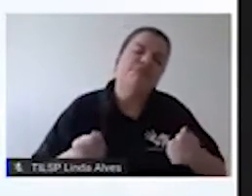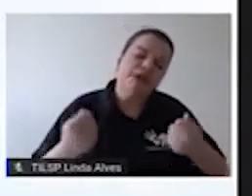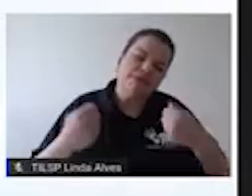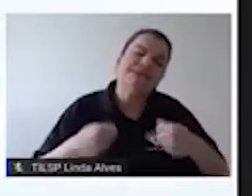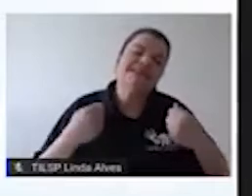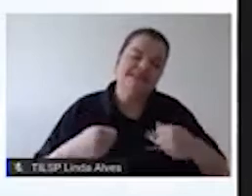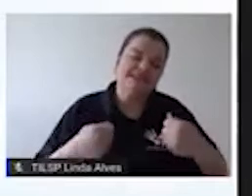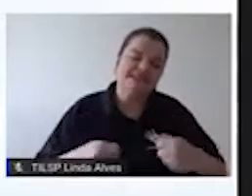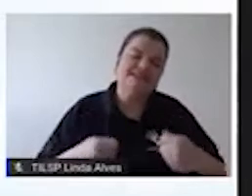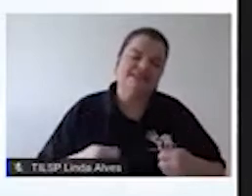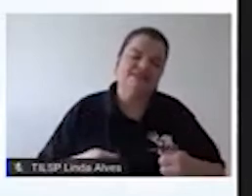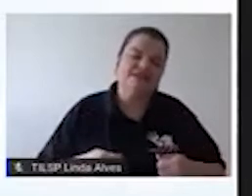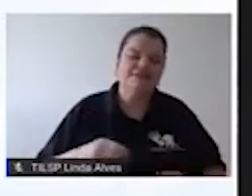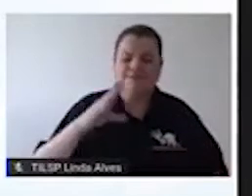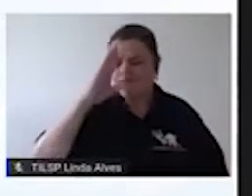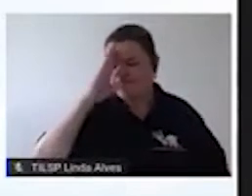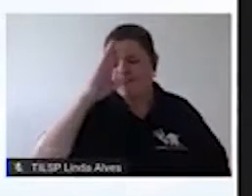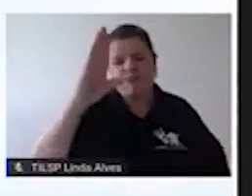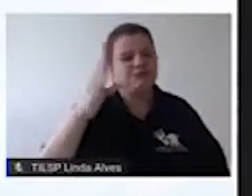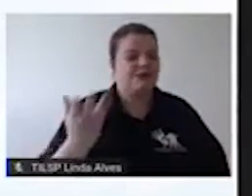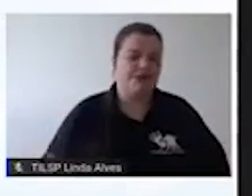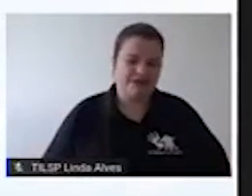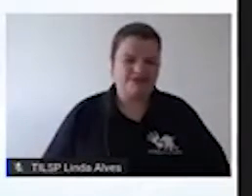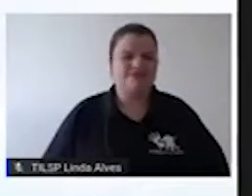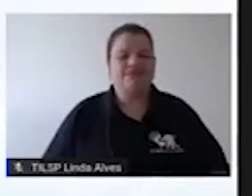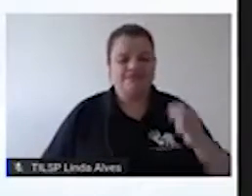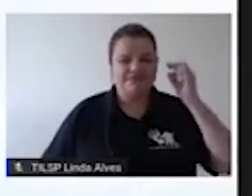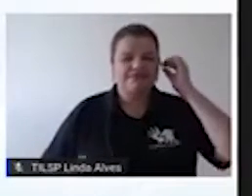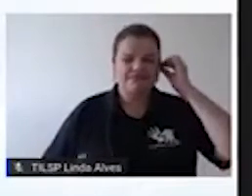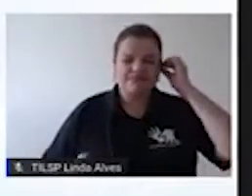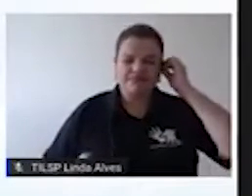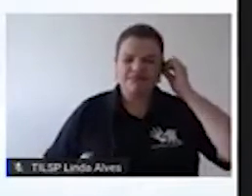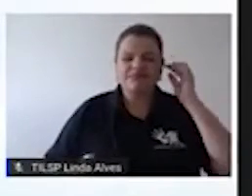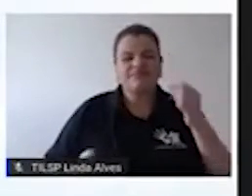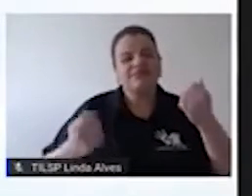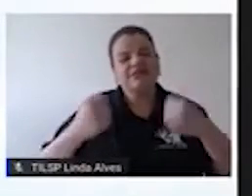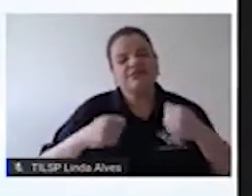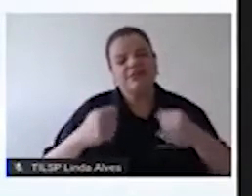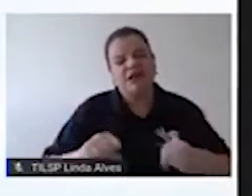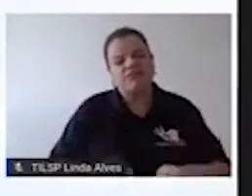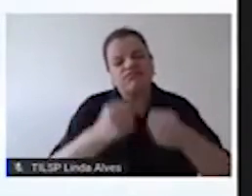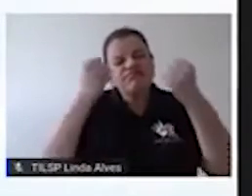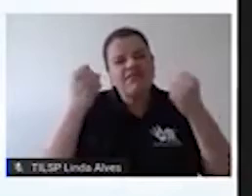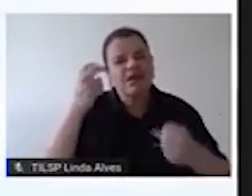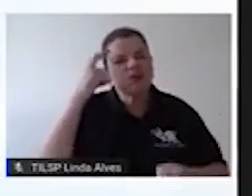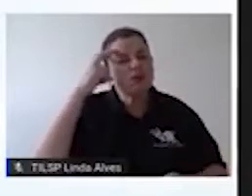parte que eu acho que é fundamental daquilo que precisa ir quebrando